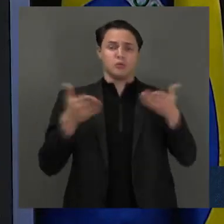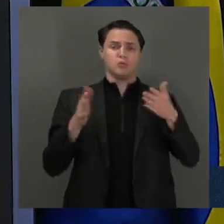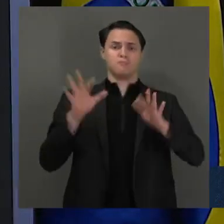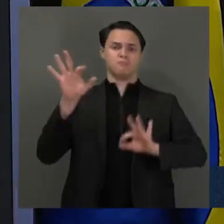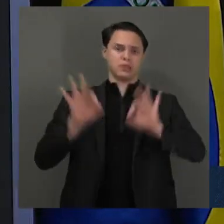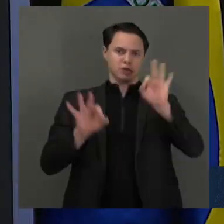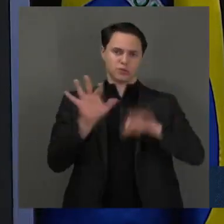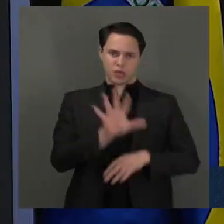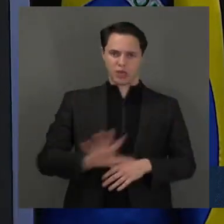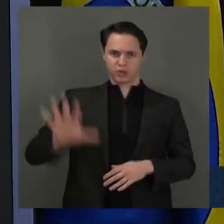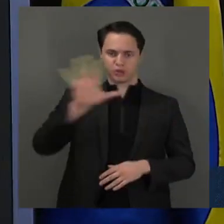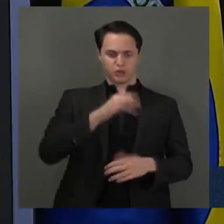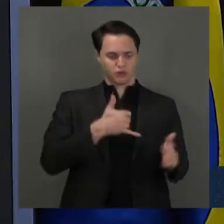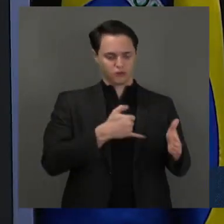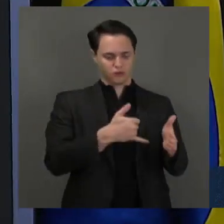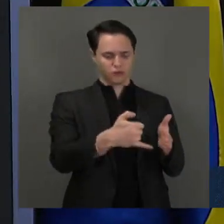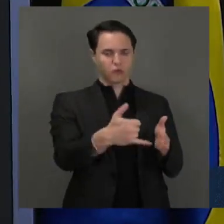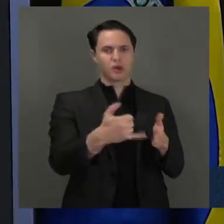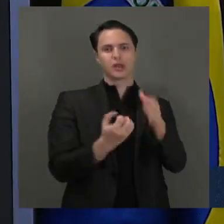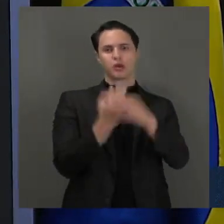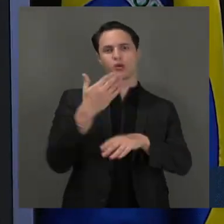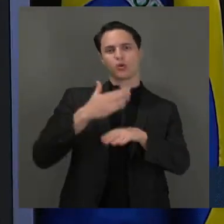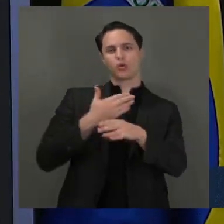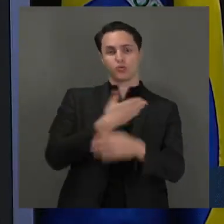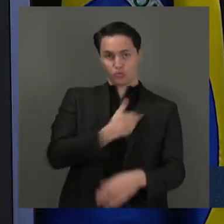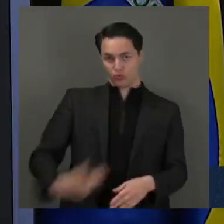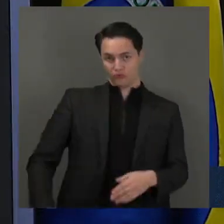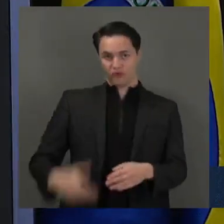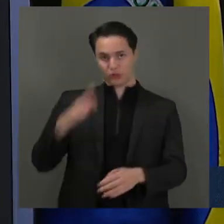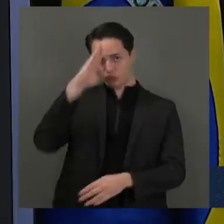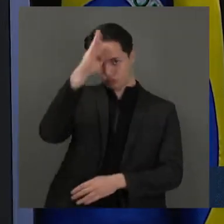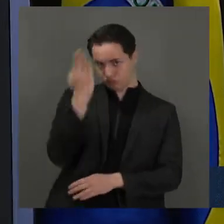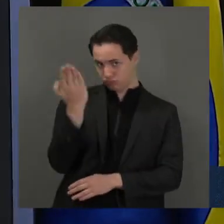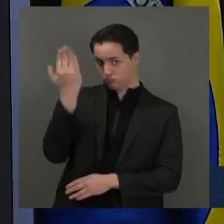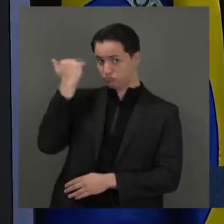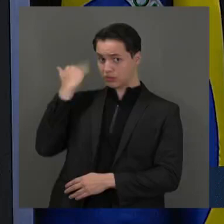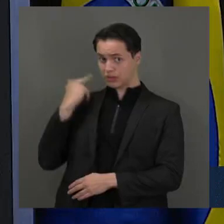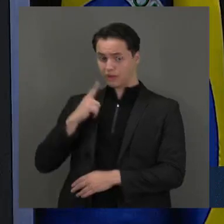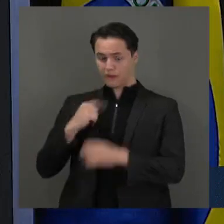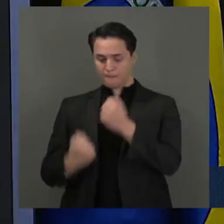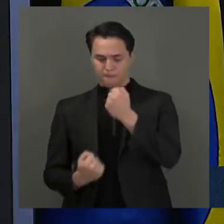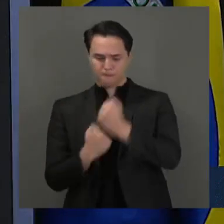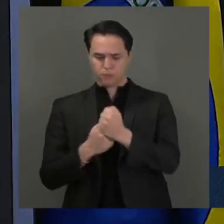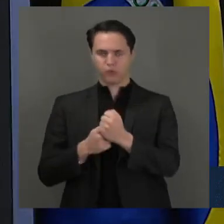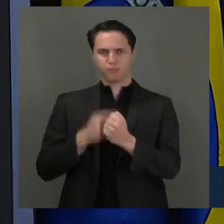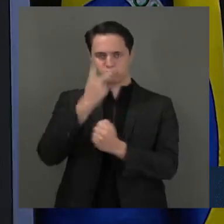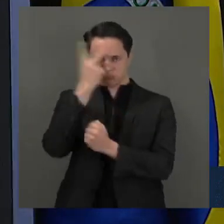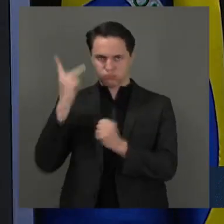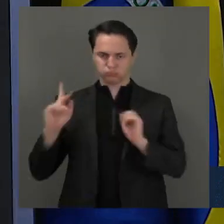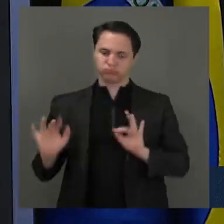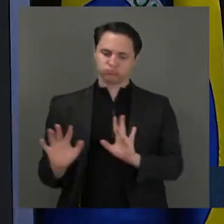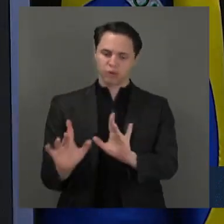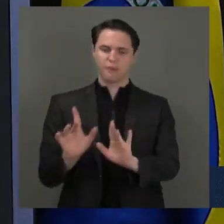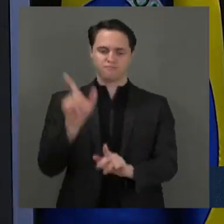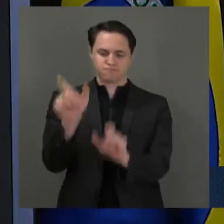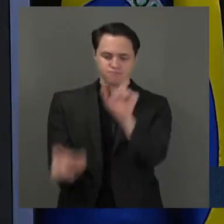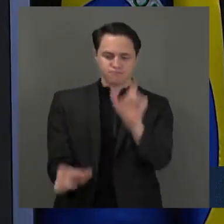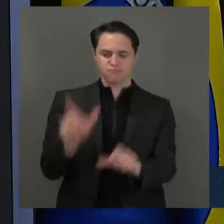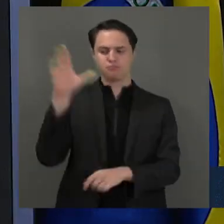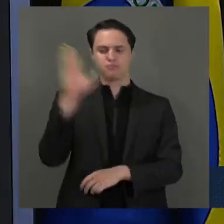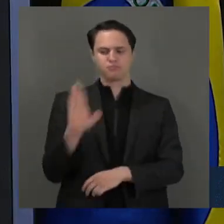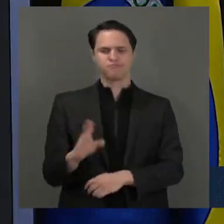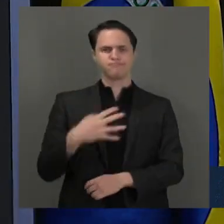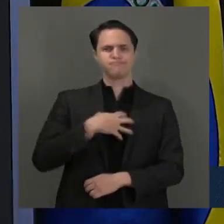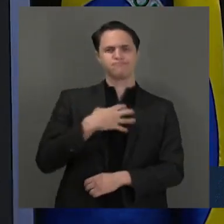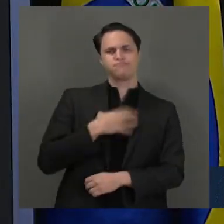Fertilizantes, elaborado no governo passado, teve o apoio e a participação de brasileiros importantes que sentiu naquele